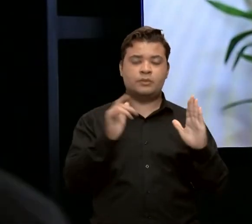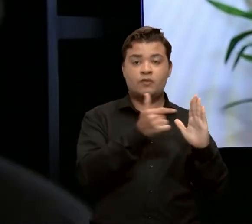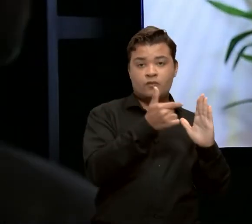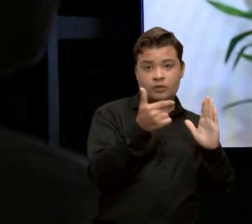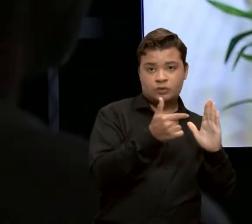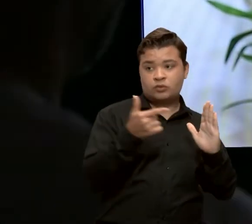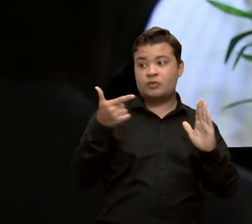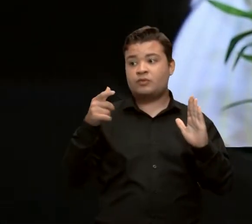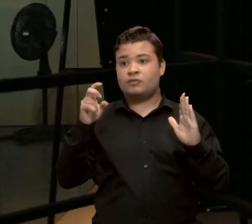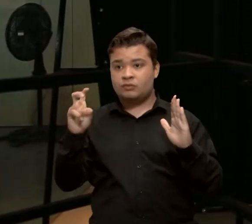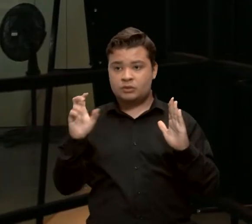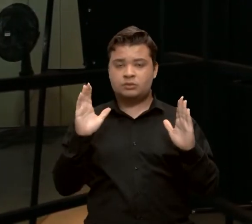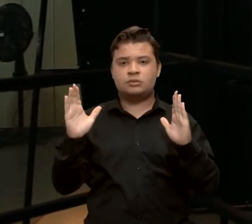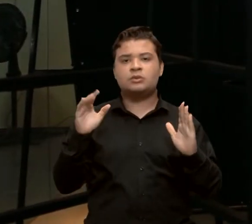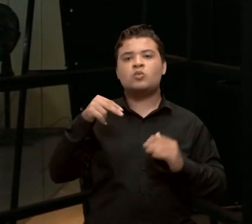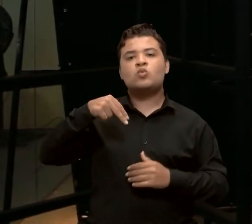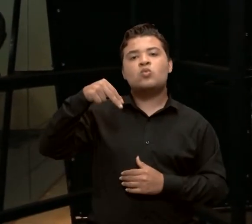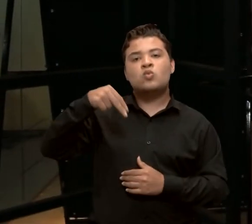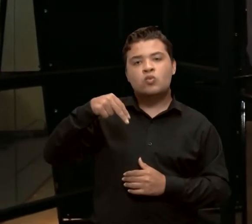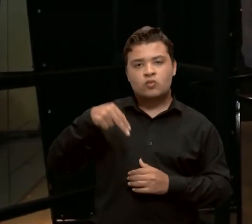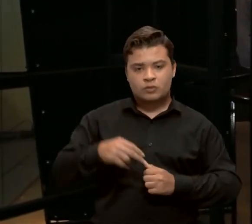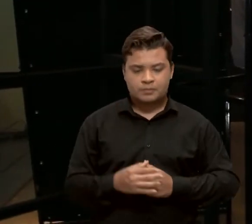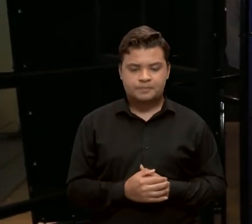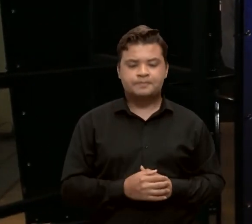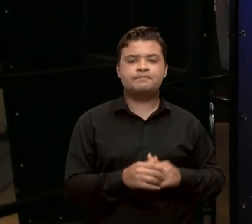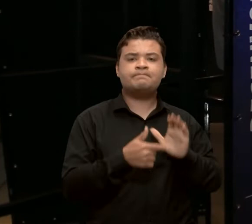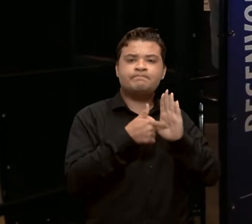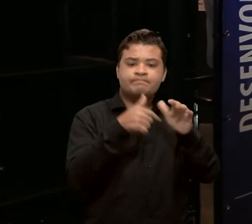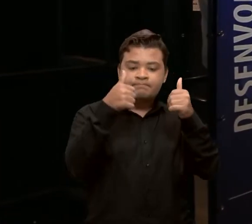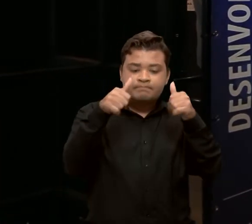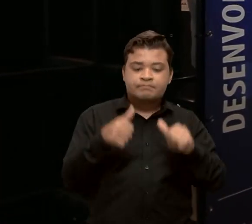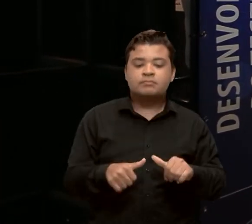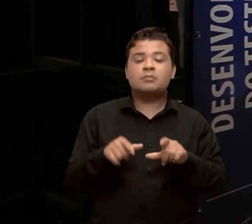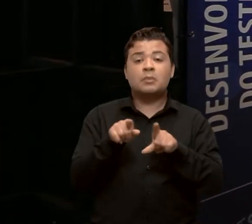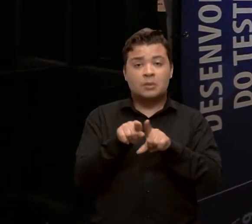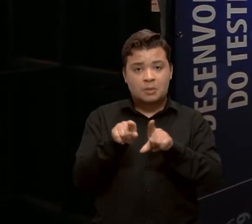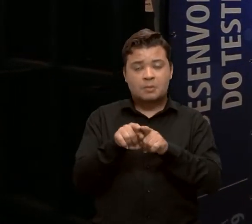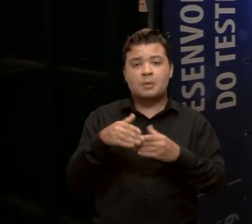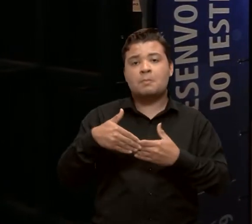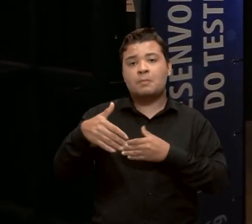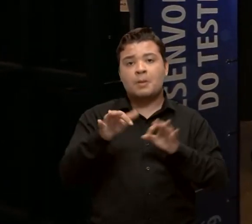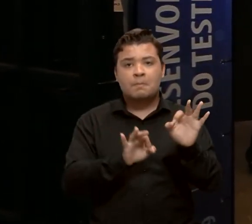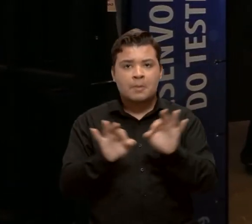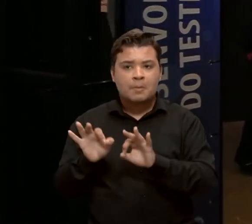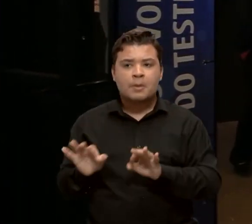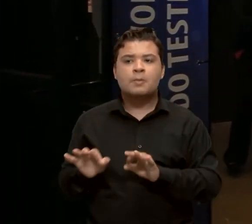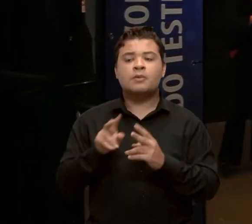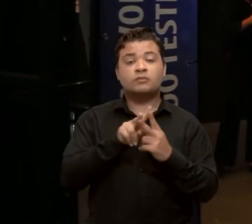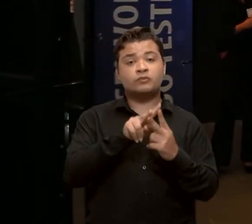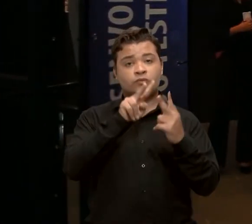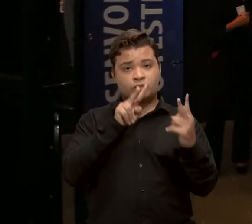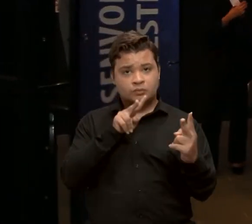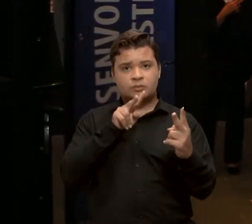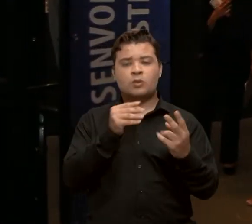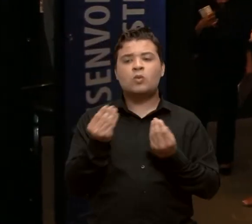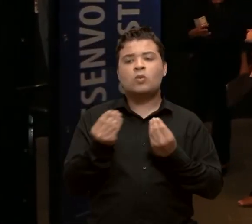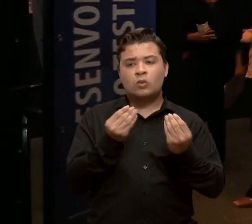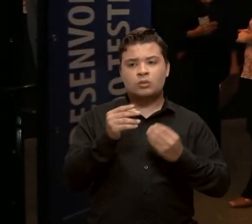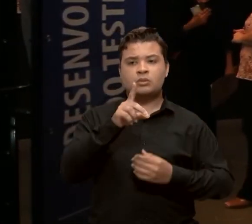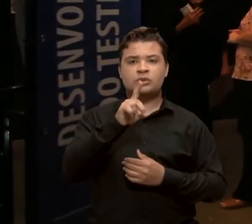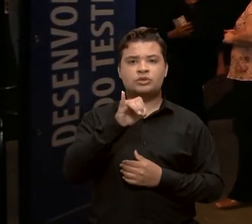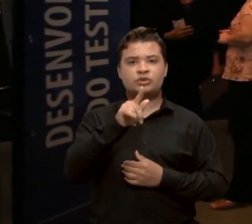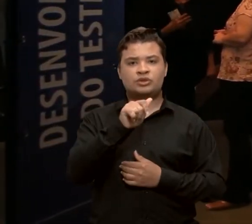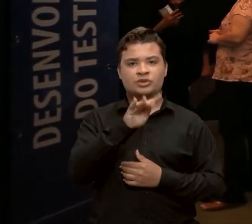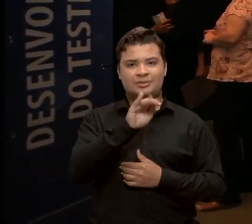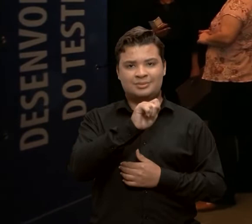de novembro. A mostra vai ter ainda uma versão virtual a partir do Digital Lab.